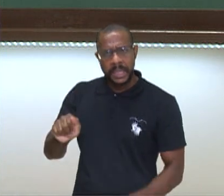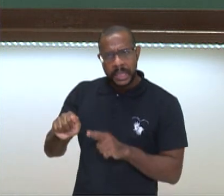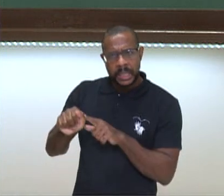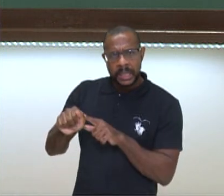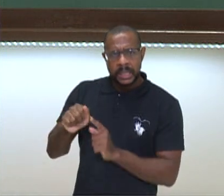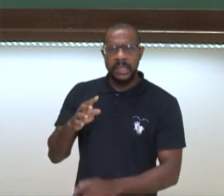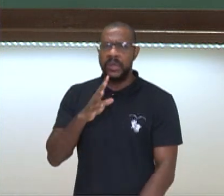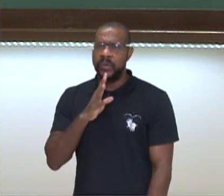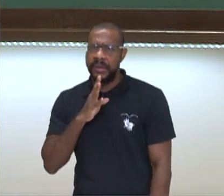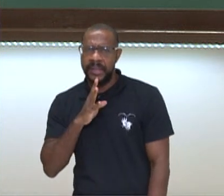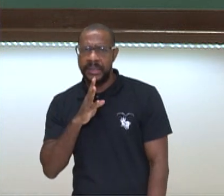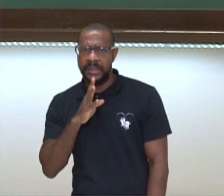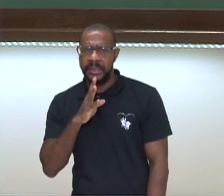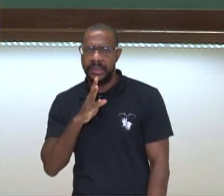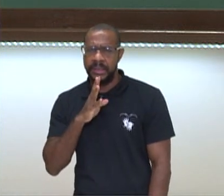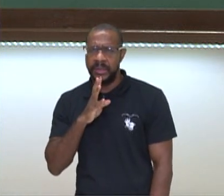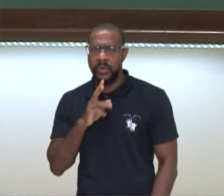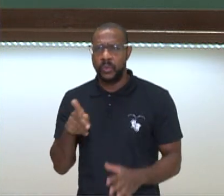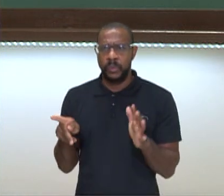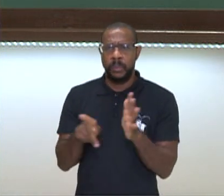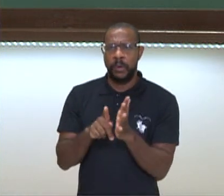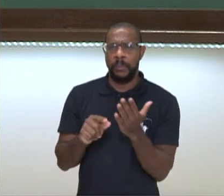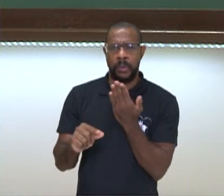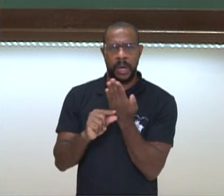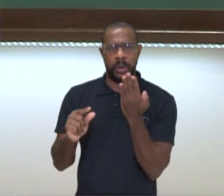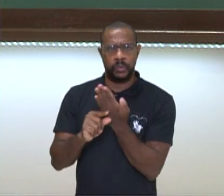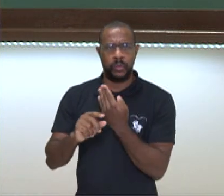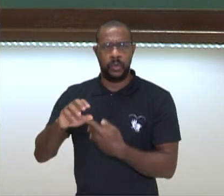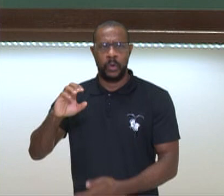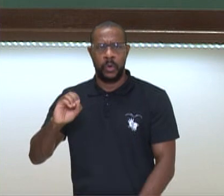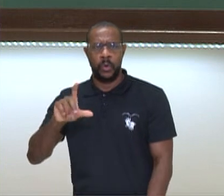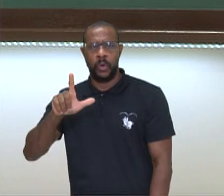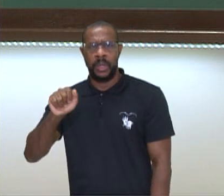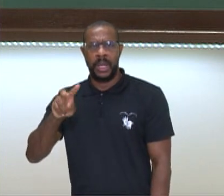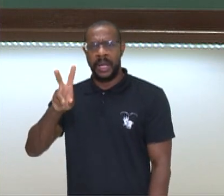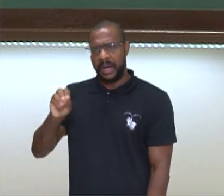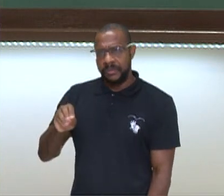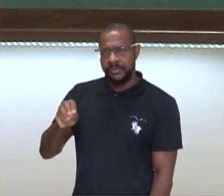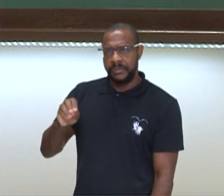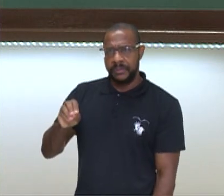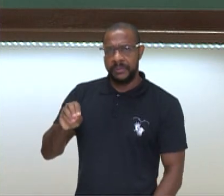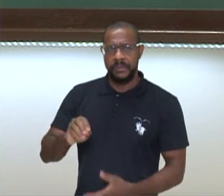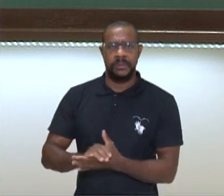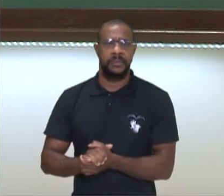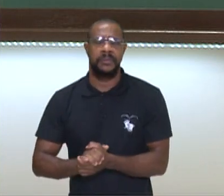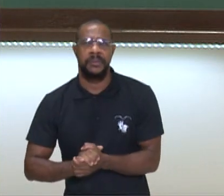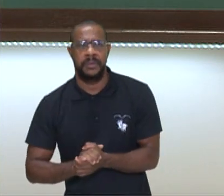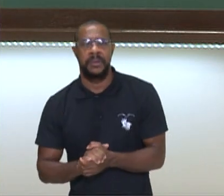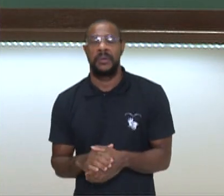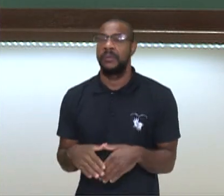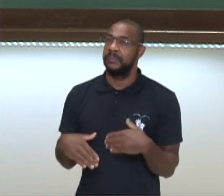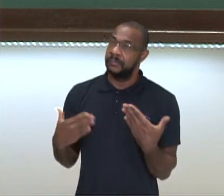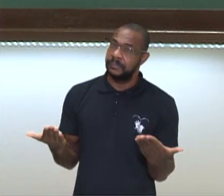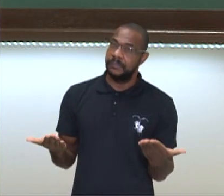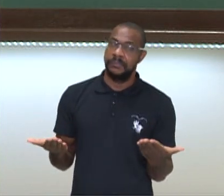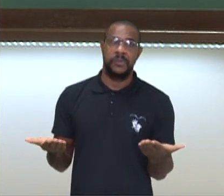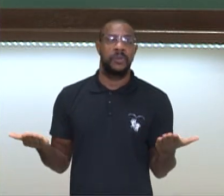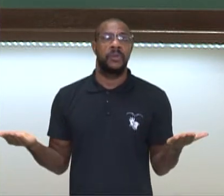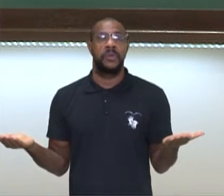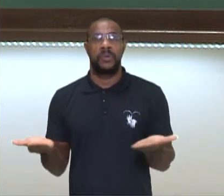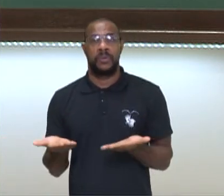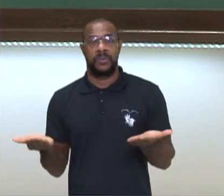um burilador de palavras? Ou ainda os famosos versos do Olavo Bilac? Ora direis